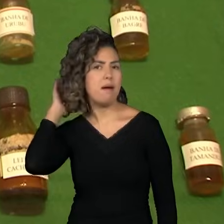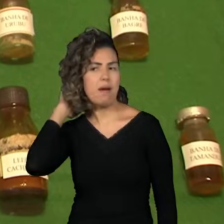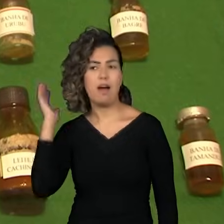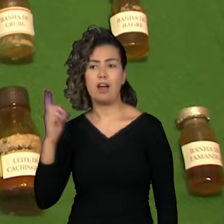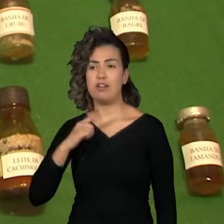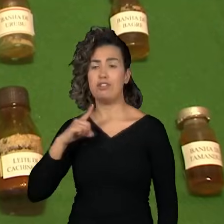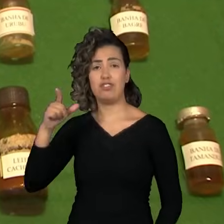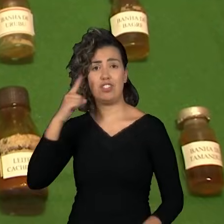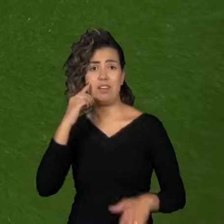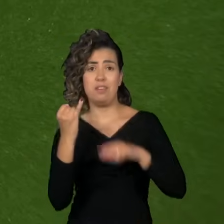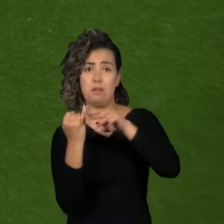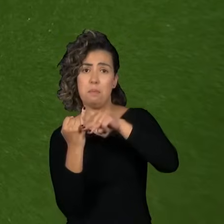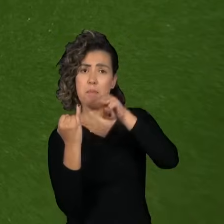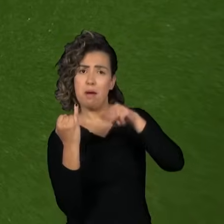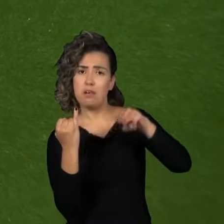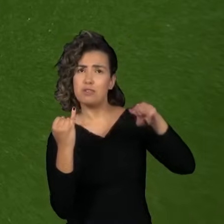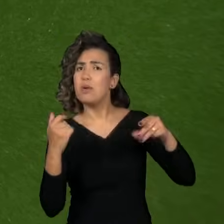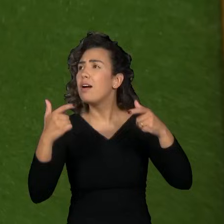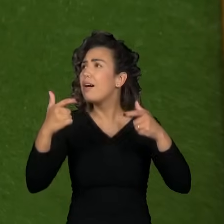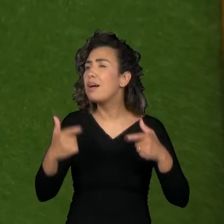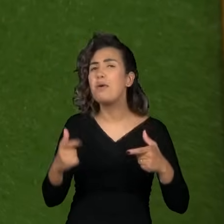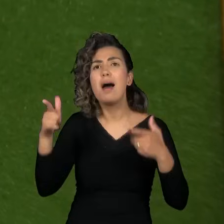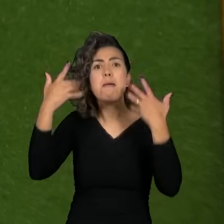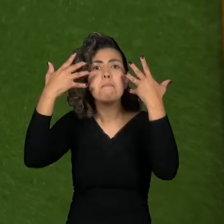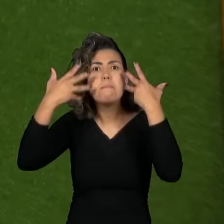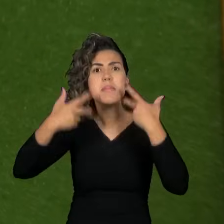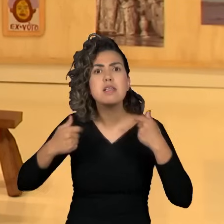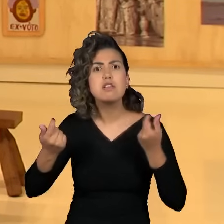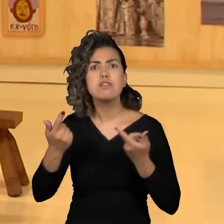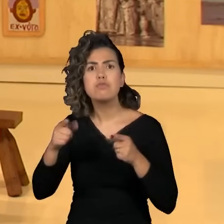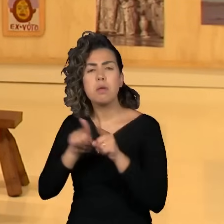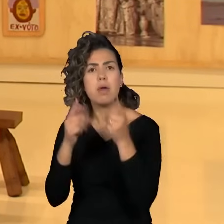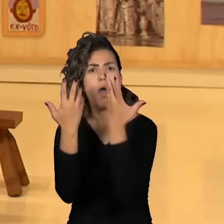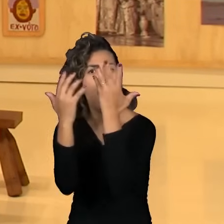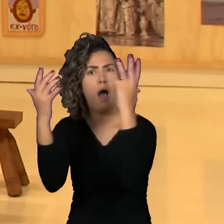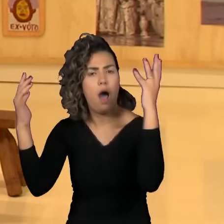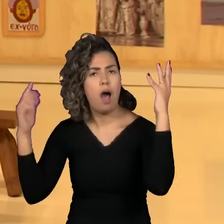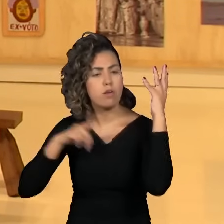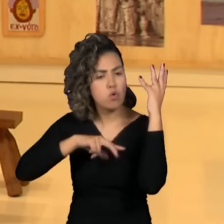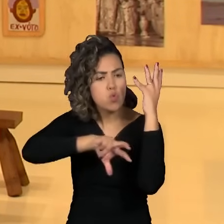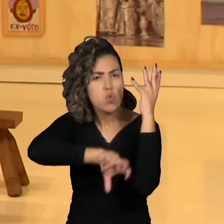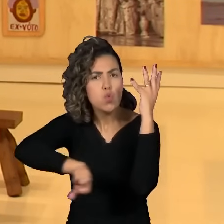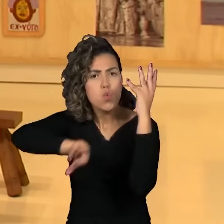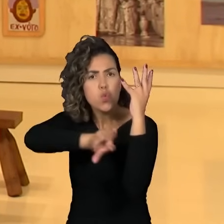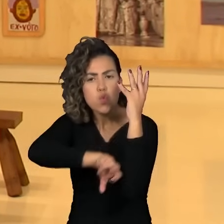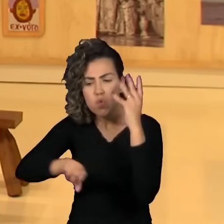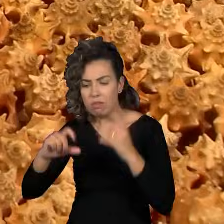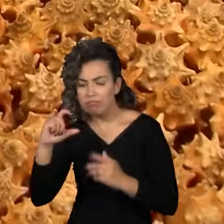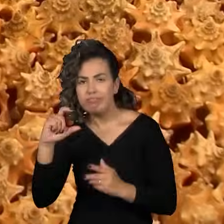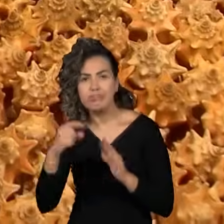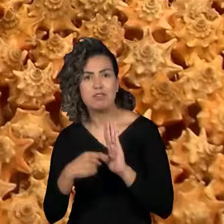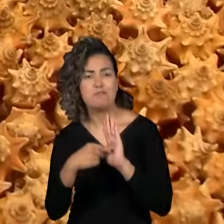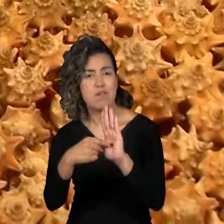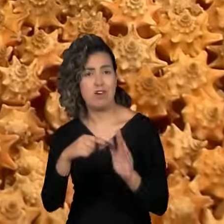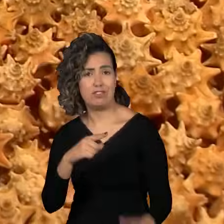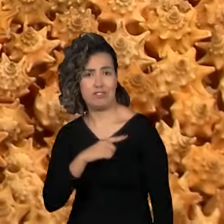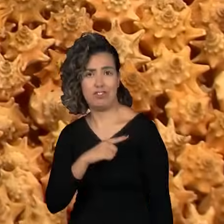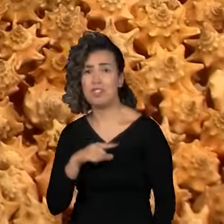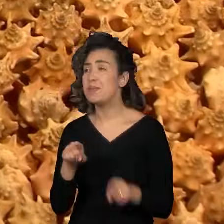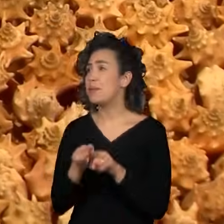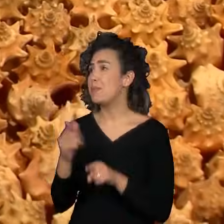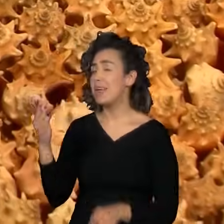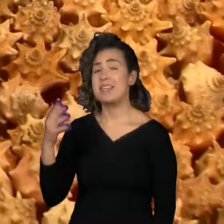as amostras dos óleos extraídos de bichos e plantas. O acervo da Laje, da periferia de Salvador, reúne